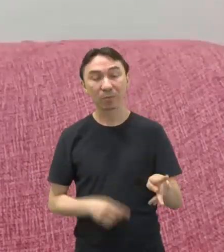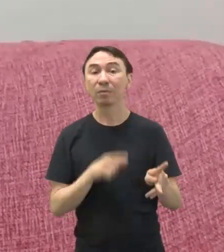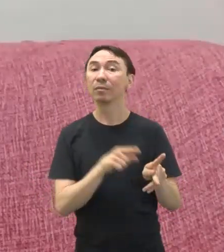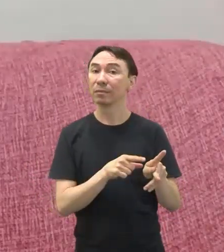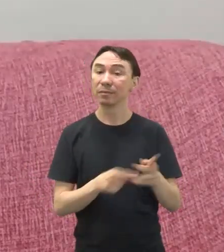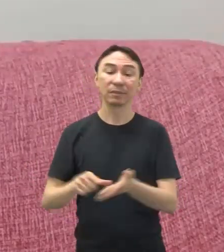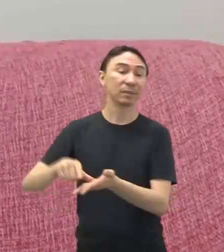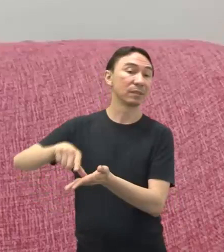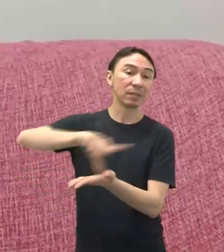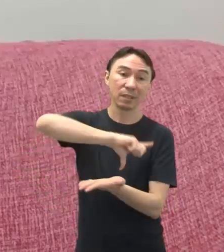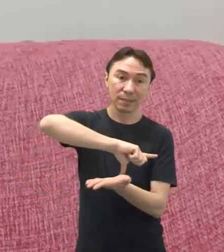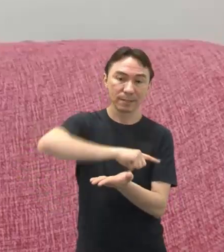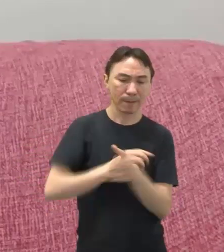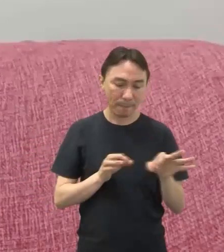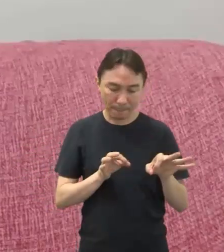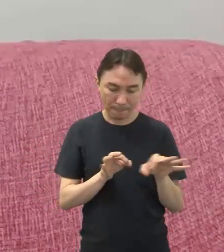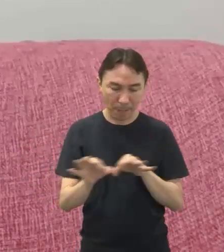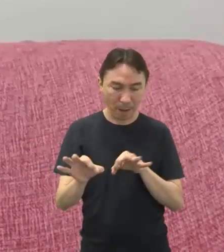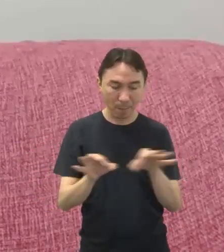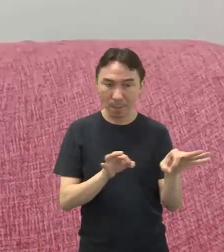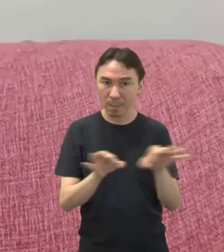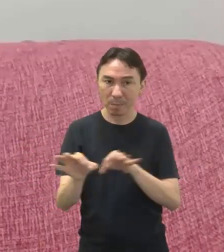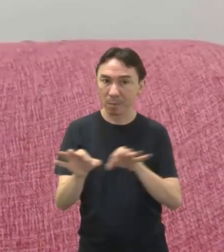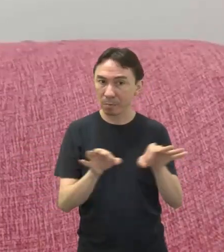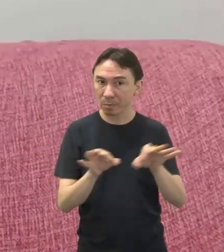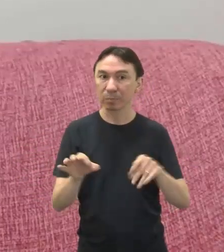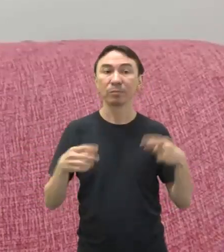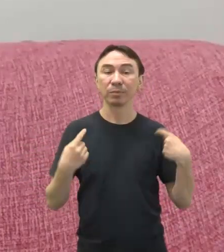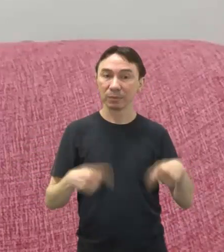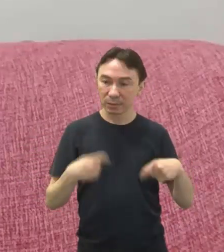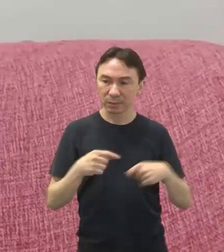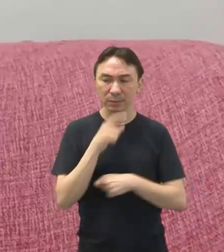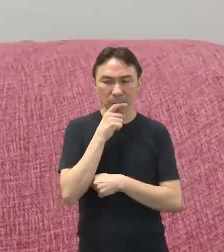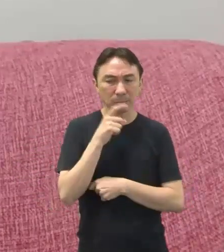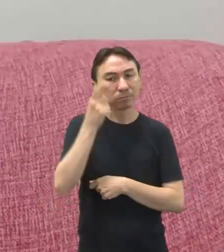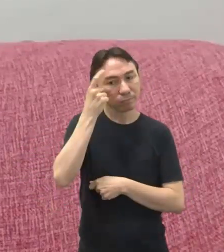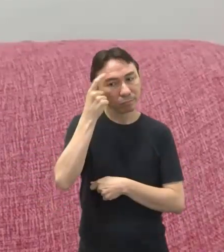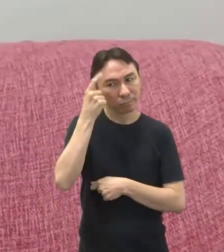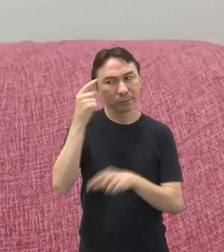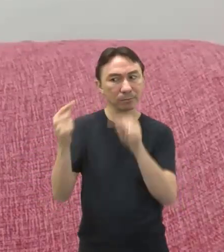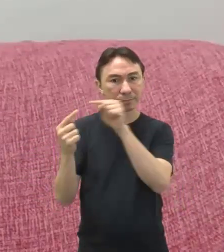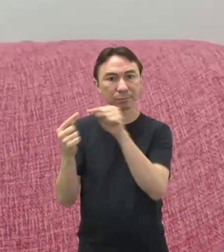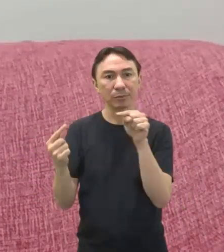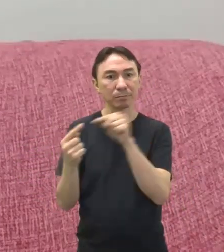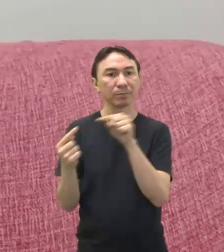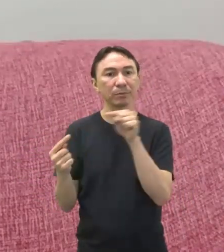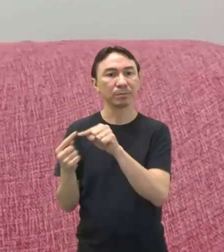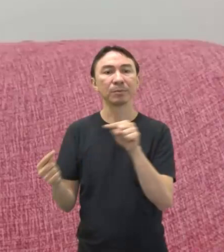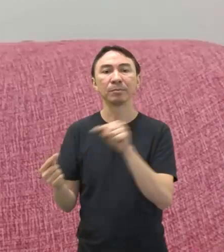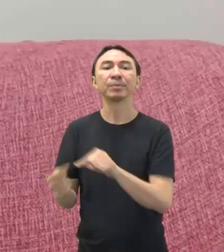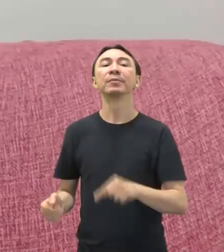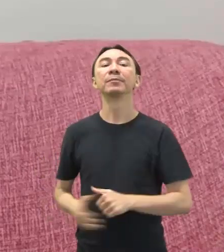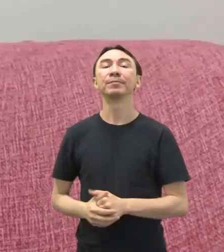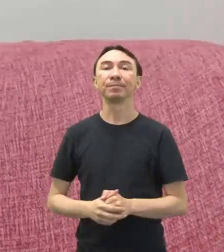planejamento levando em consideração todas essas questões envolvidas mas esse ambiente de aprendizagem eles